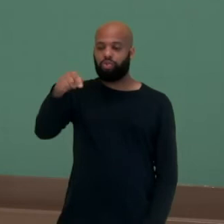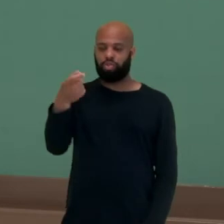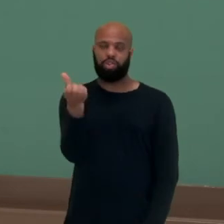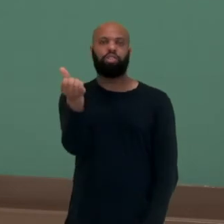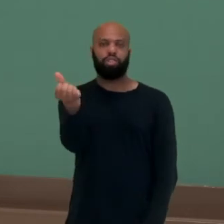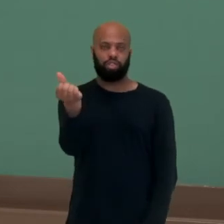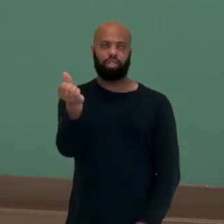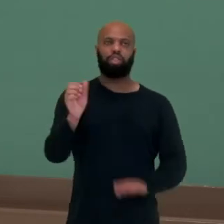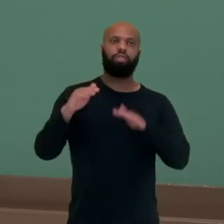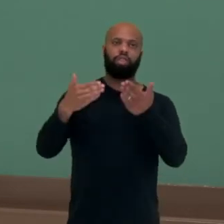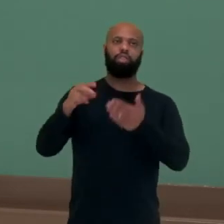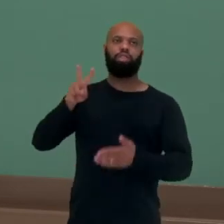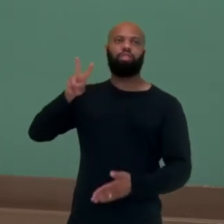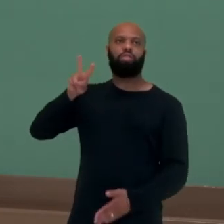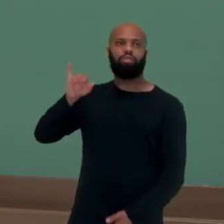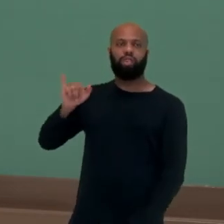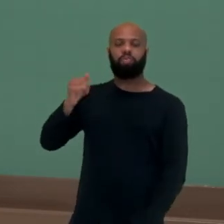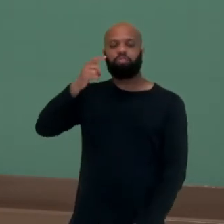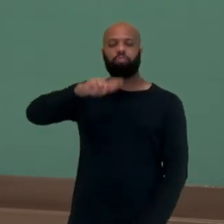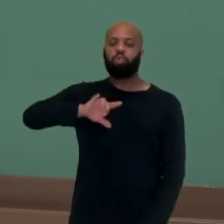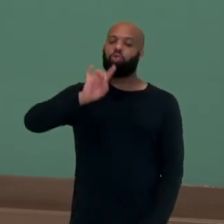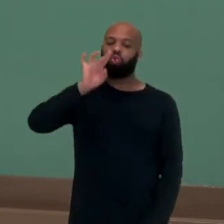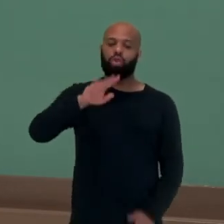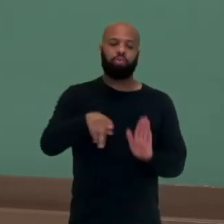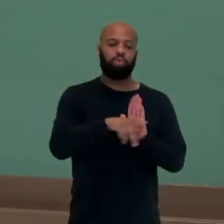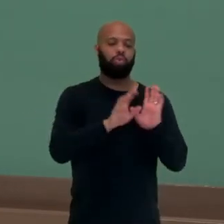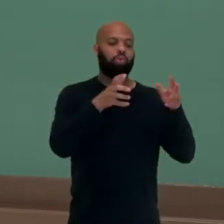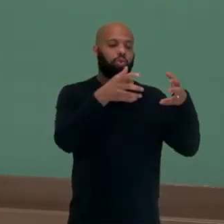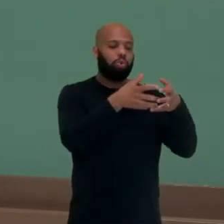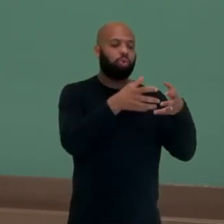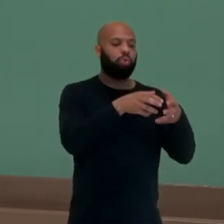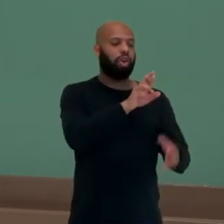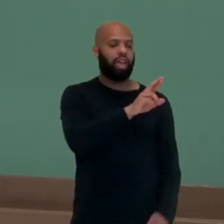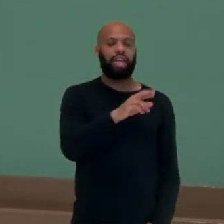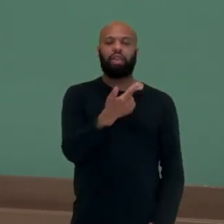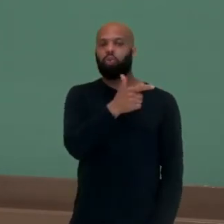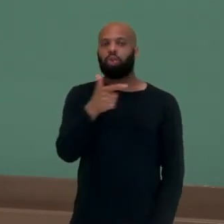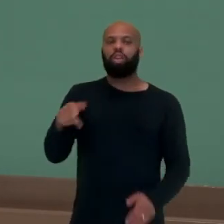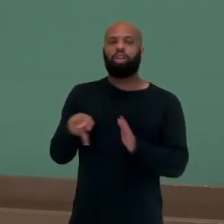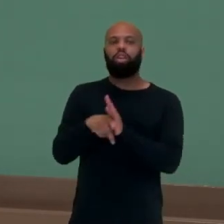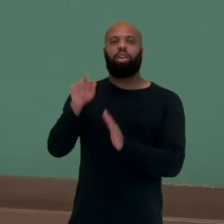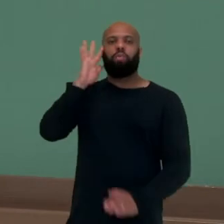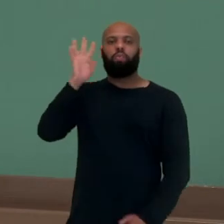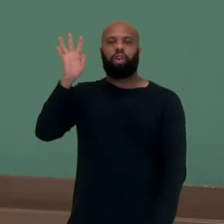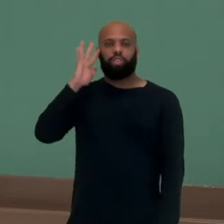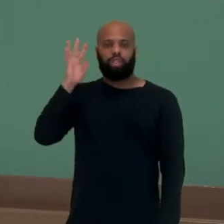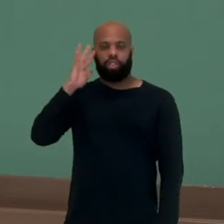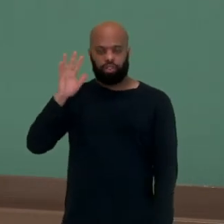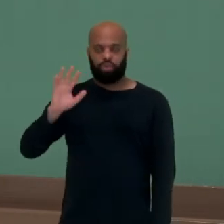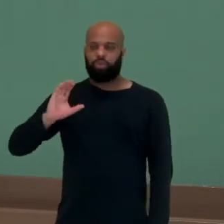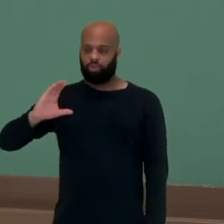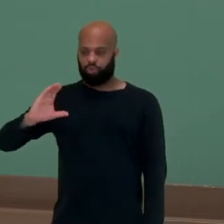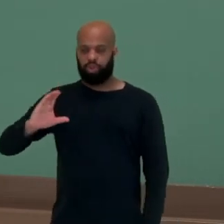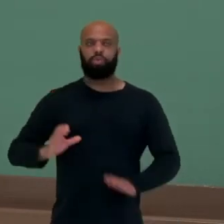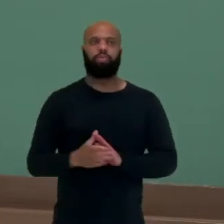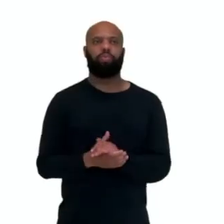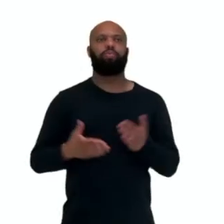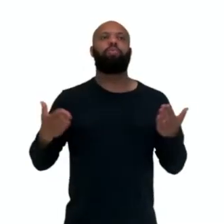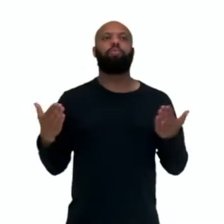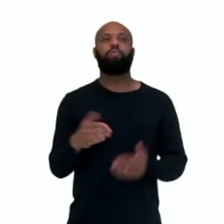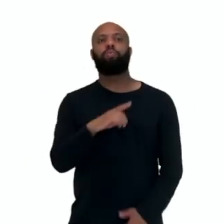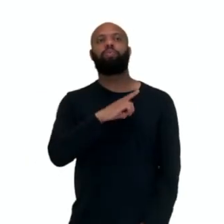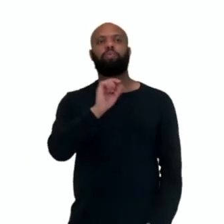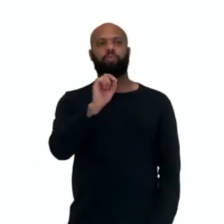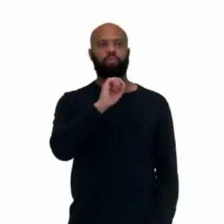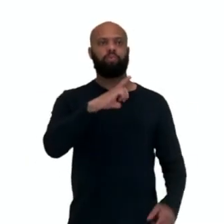1,6 e vai ficar apenas a parte real, não vai ter parte imaginária. No segundo, aqui, nós